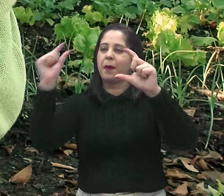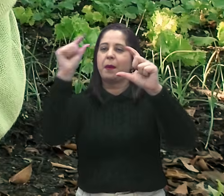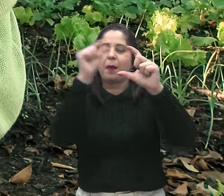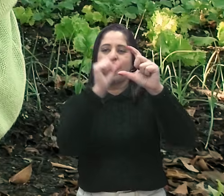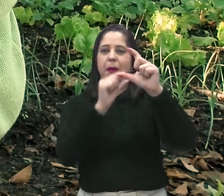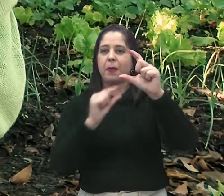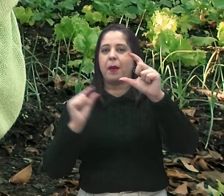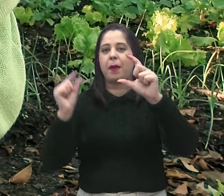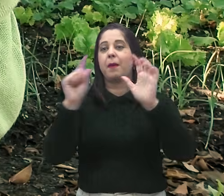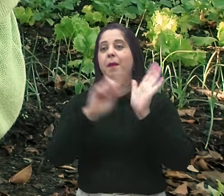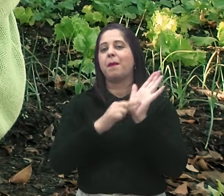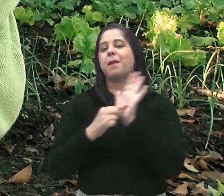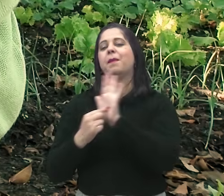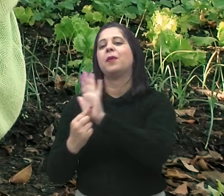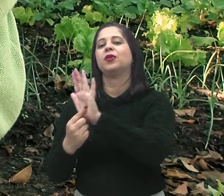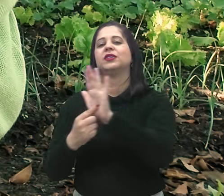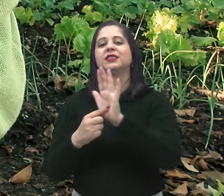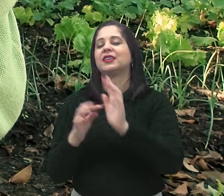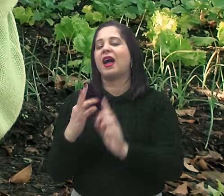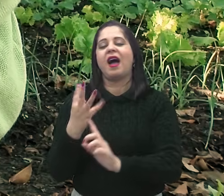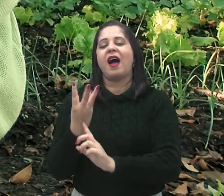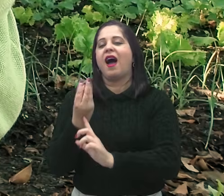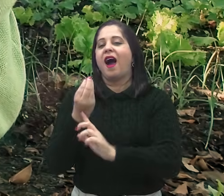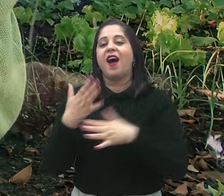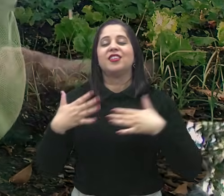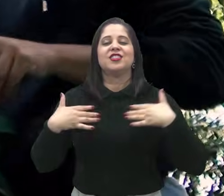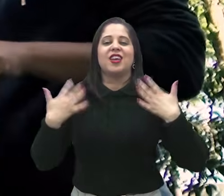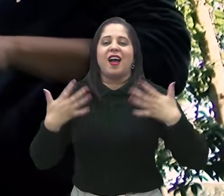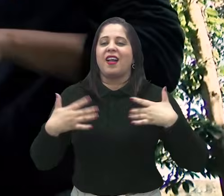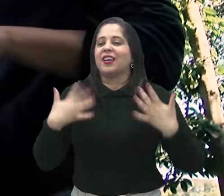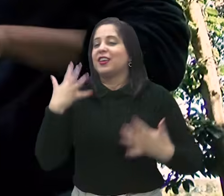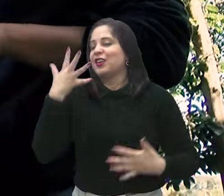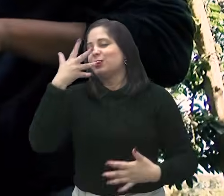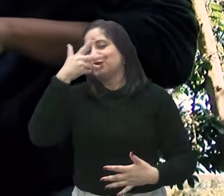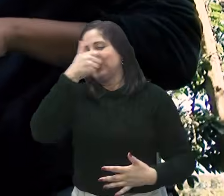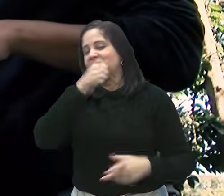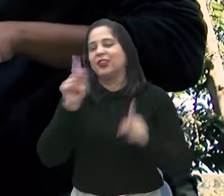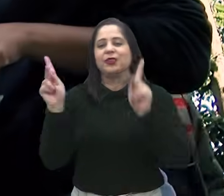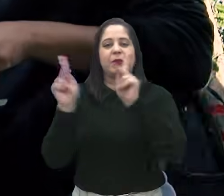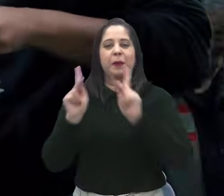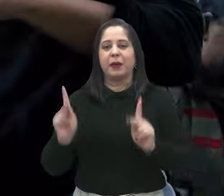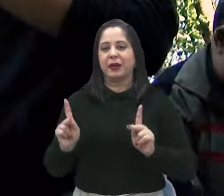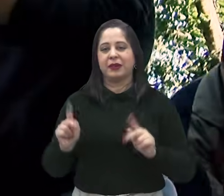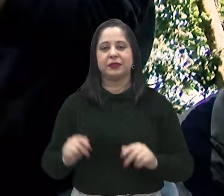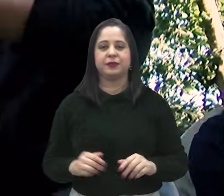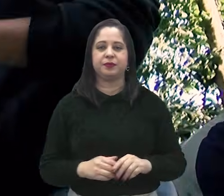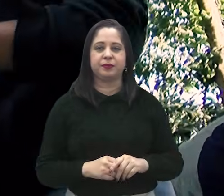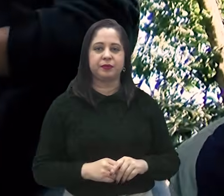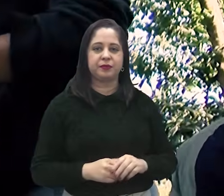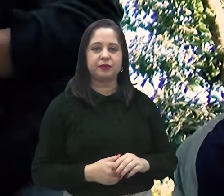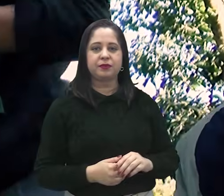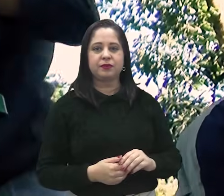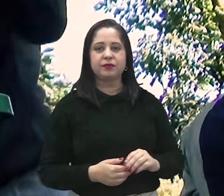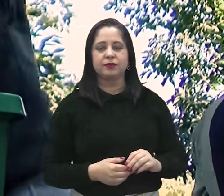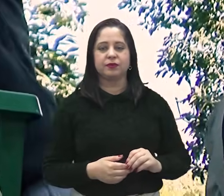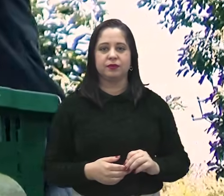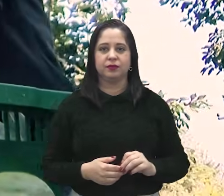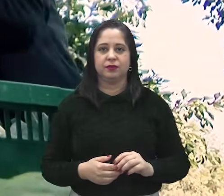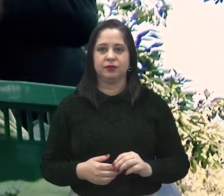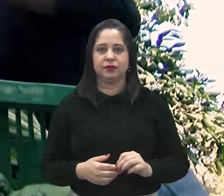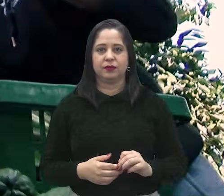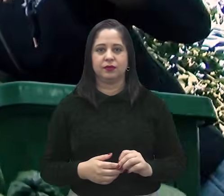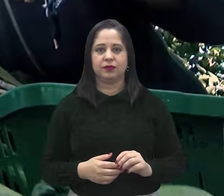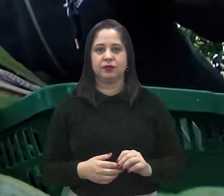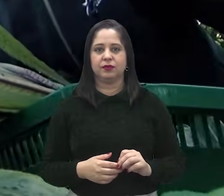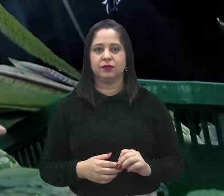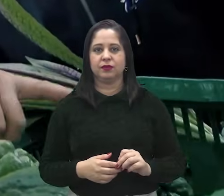de alegria, de bonito, de paz, enfim. Tipos, um bem clarinho e um escuro, e o escuro é